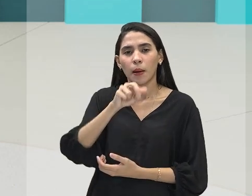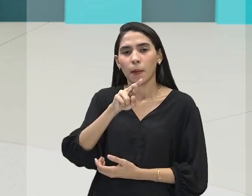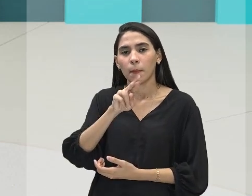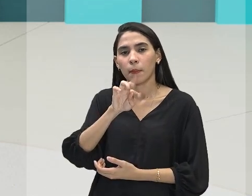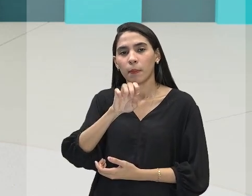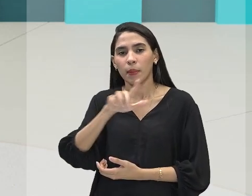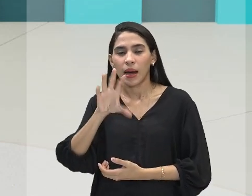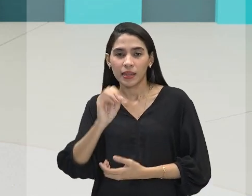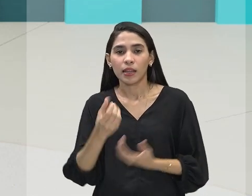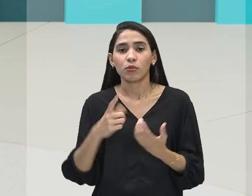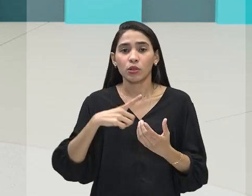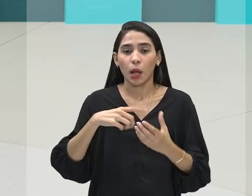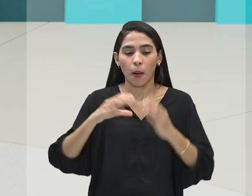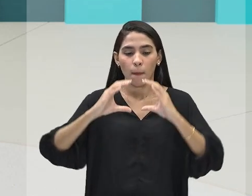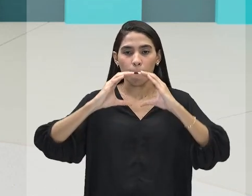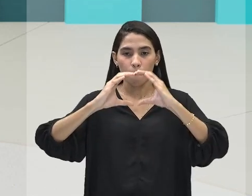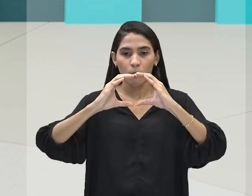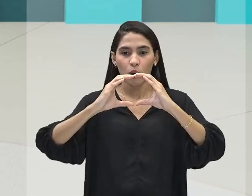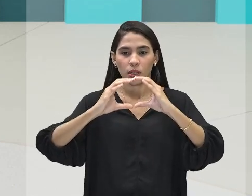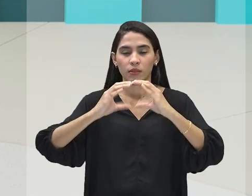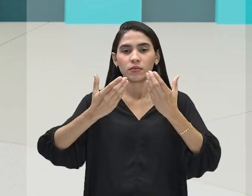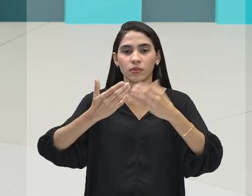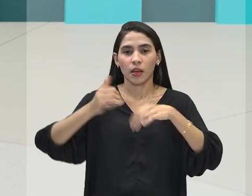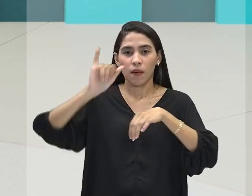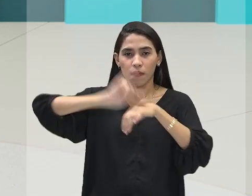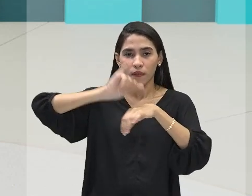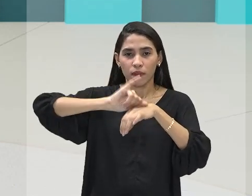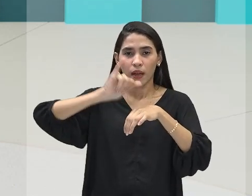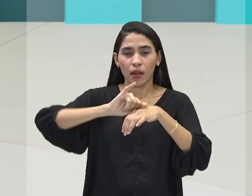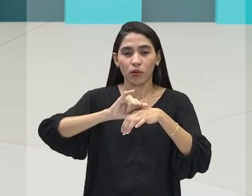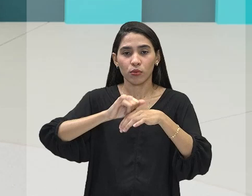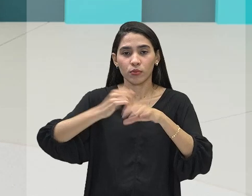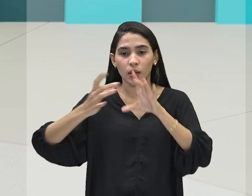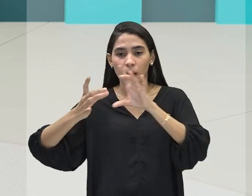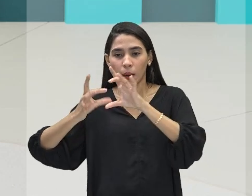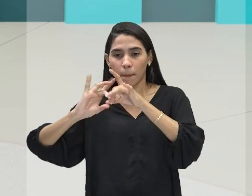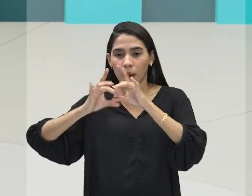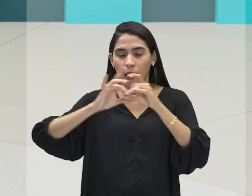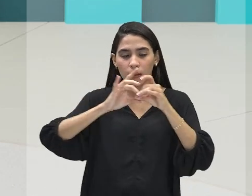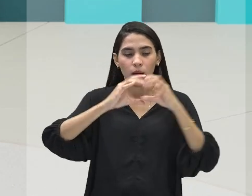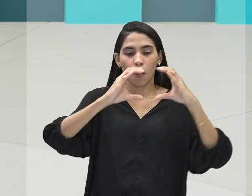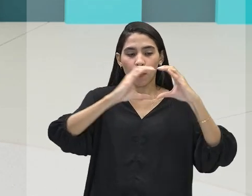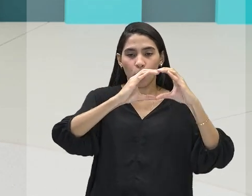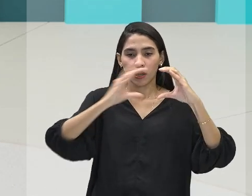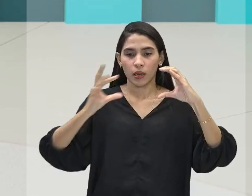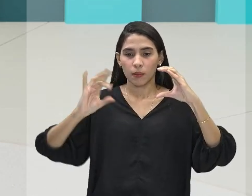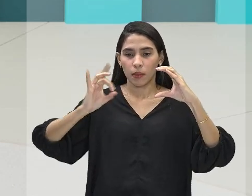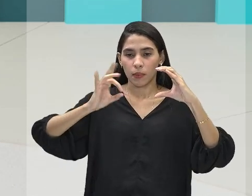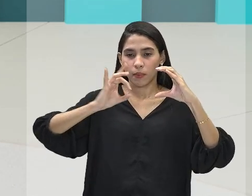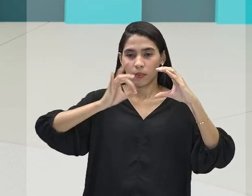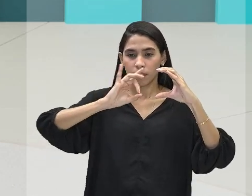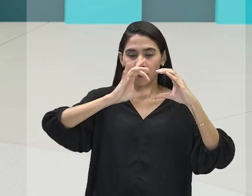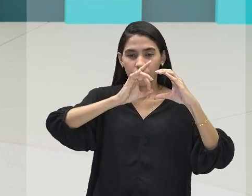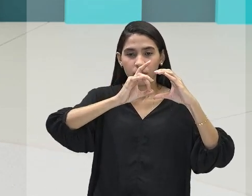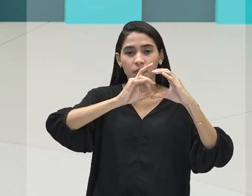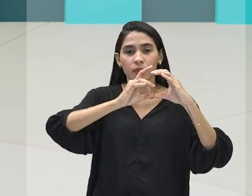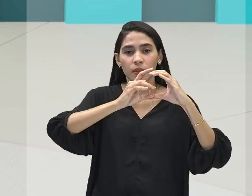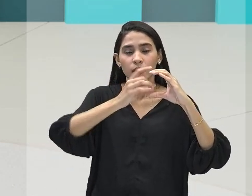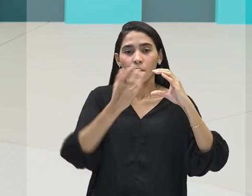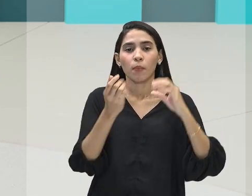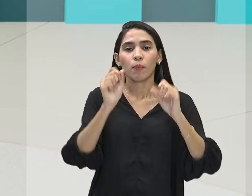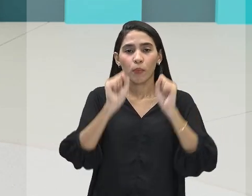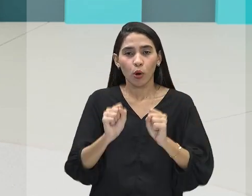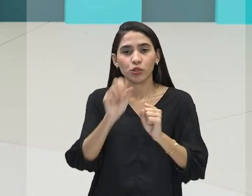Ele vai ter uma bola de ferro anexada a uma corrente e pode ser arremessada por um dos braços, tá